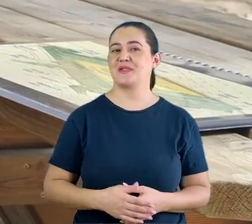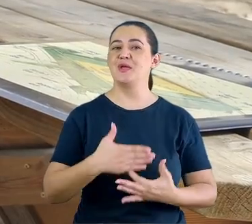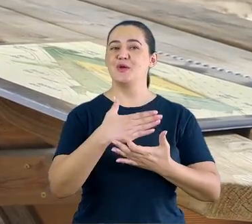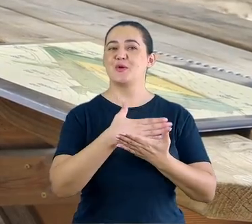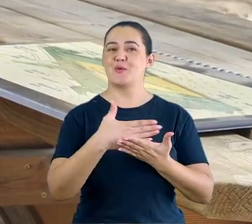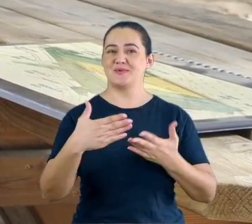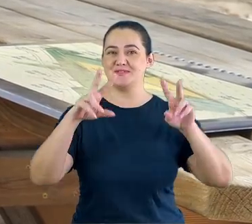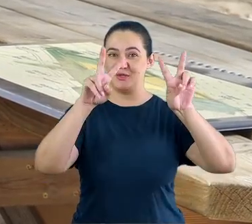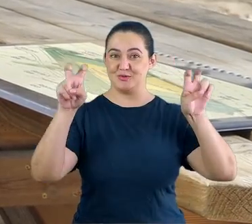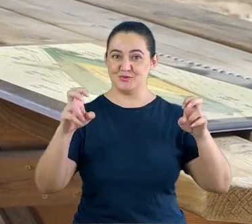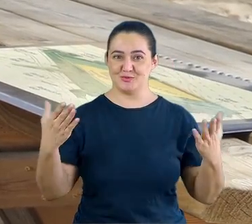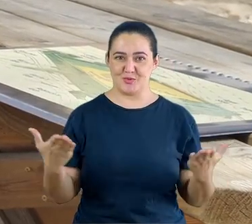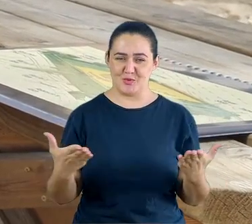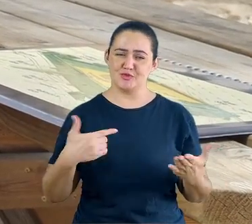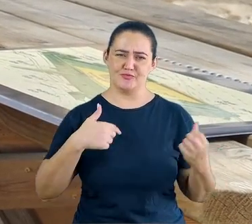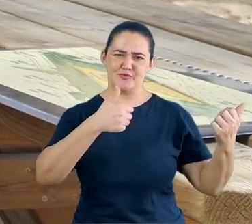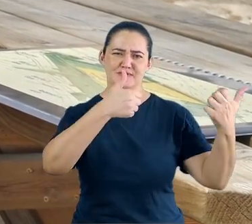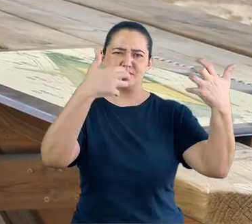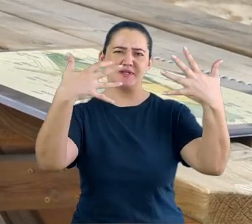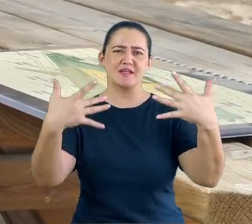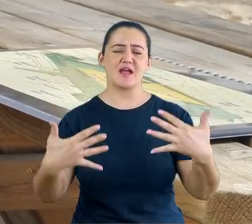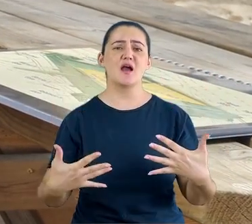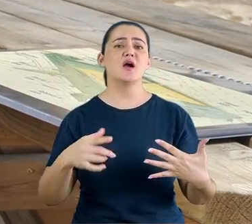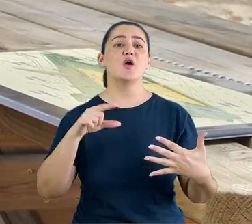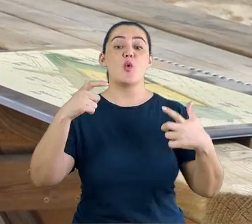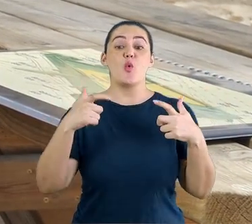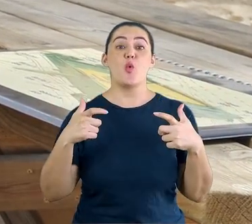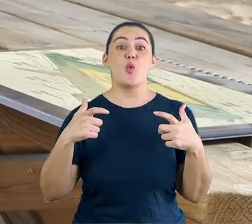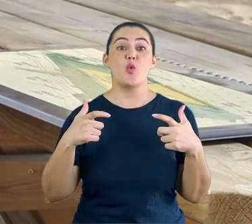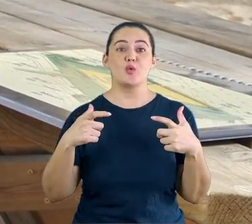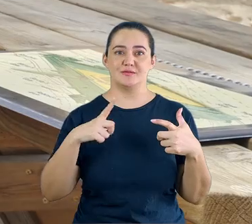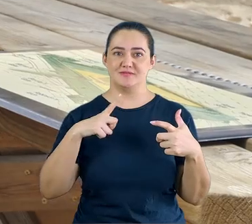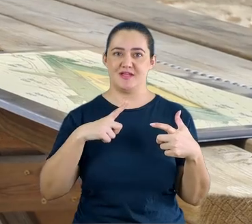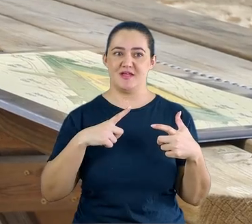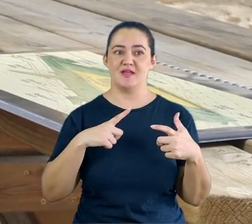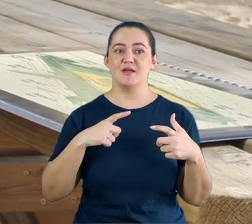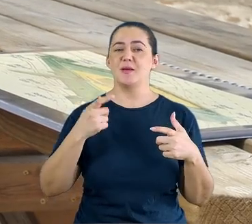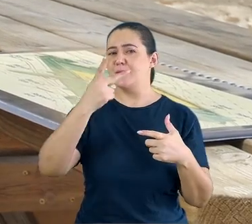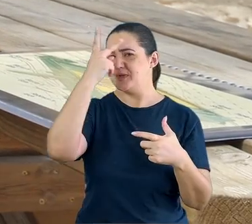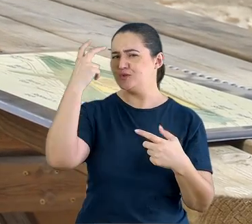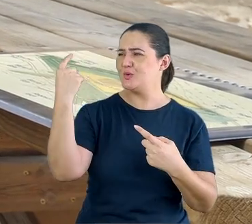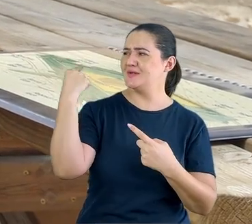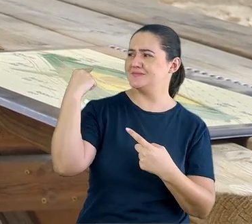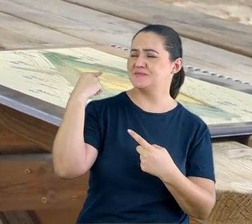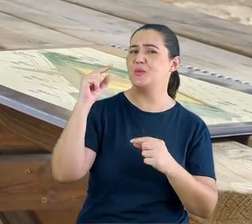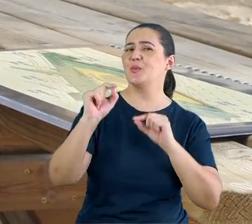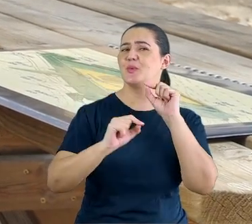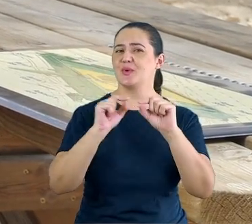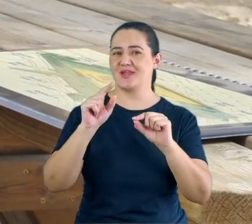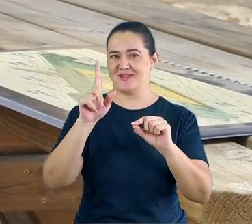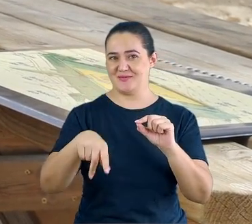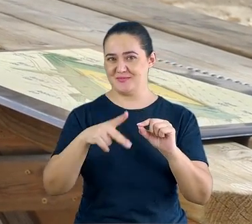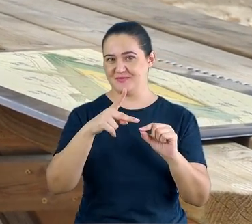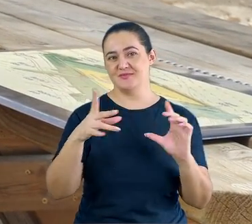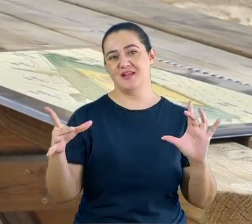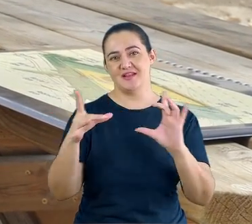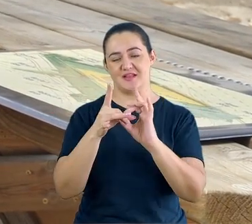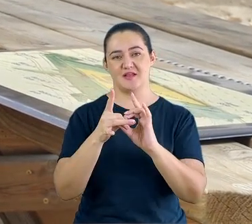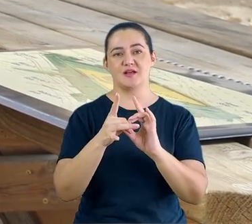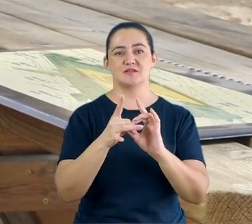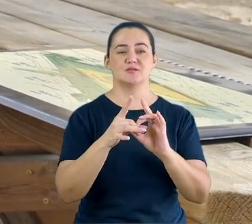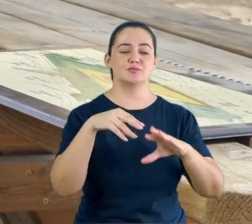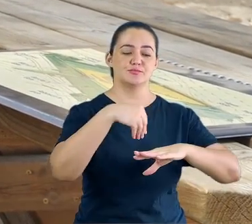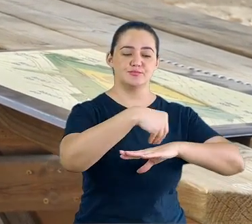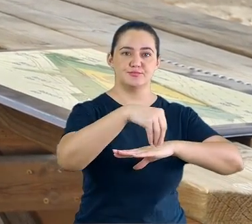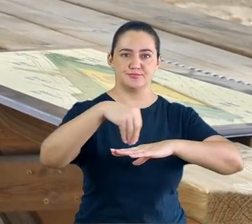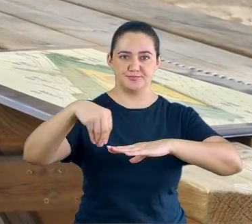Bom, para começar então o nosso assunto hoje, eu vou explicar para você onde eu estou, quem são essas pessoas ali atrás e como isto vai ter